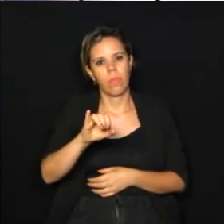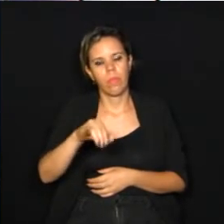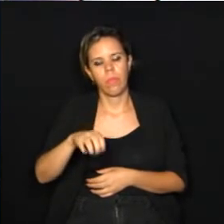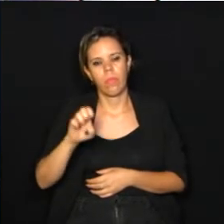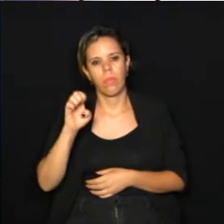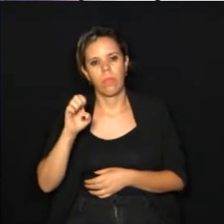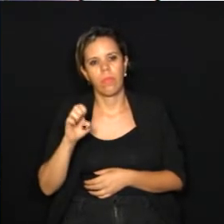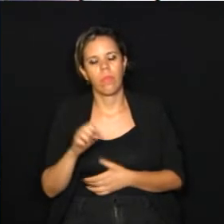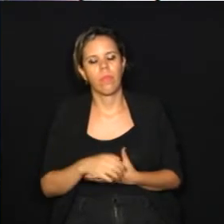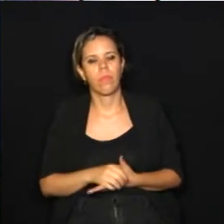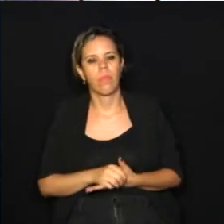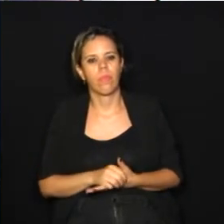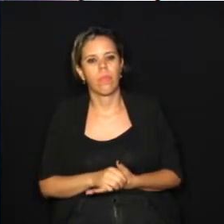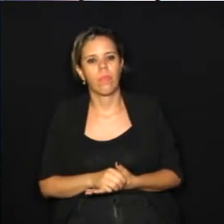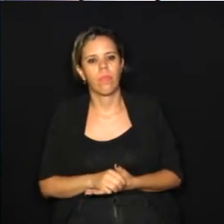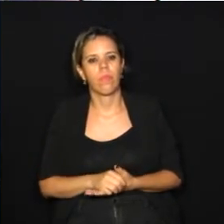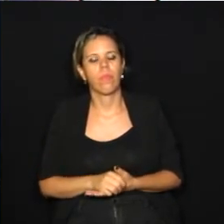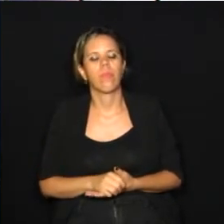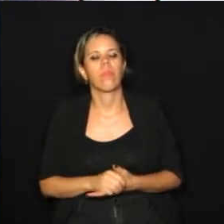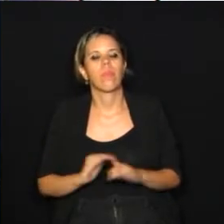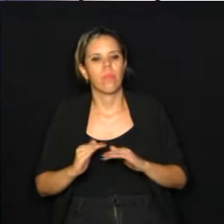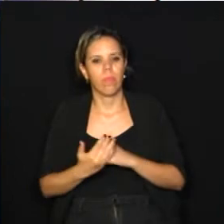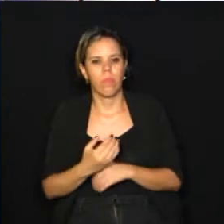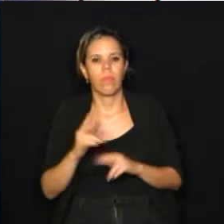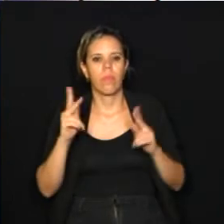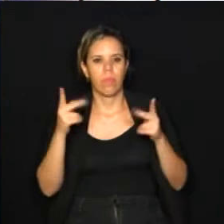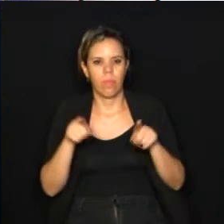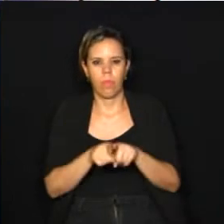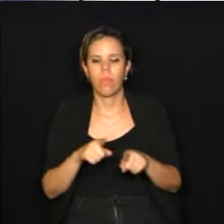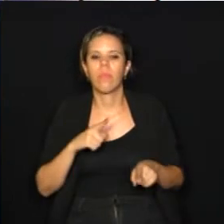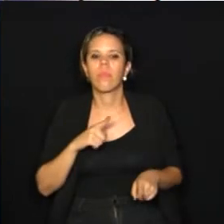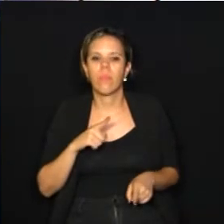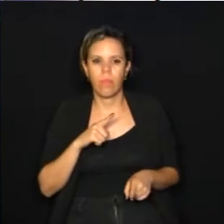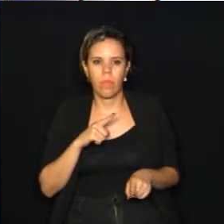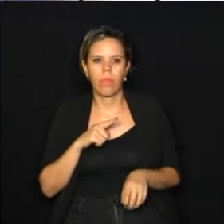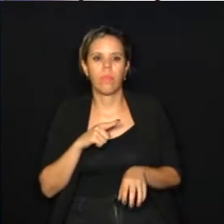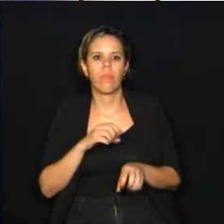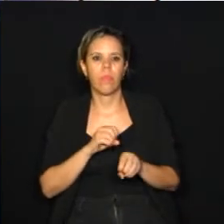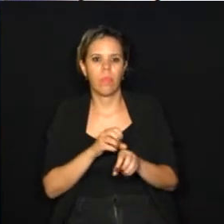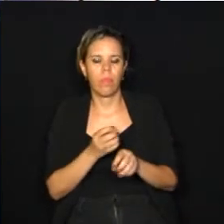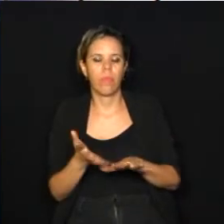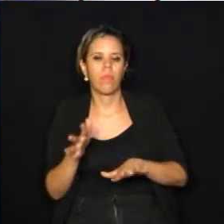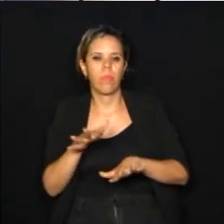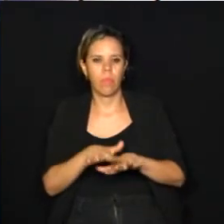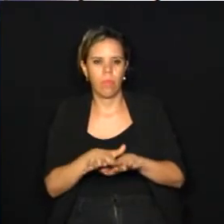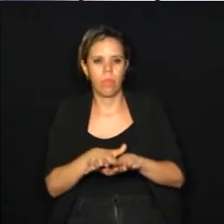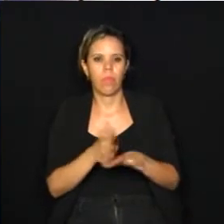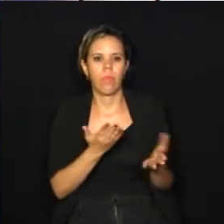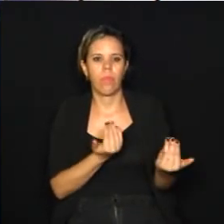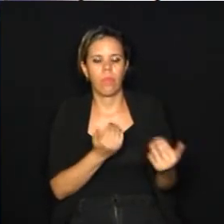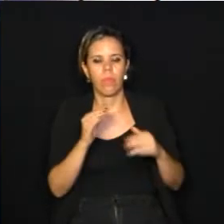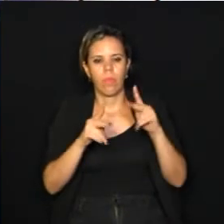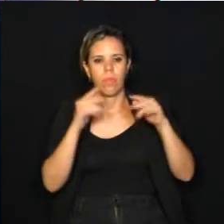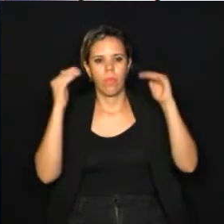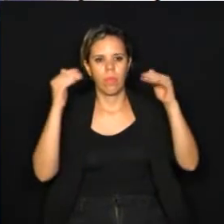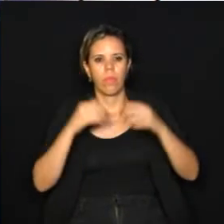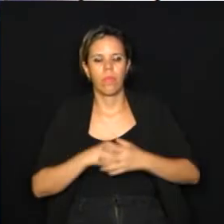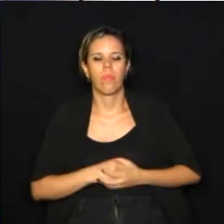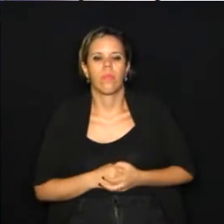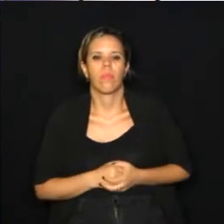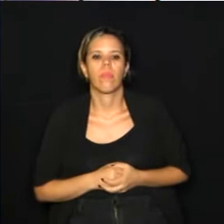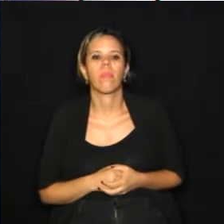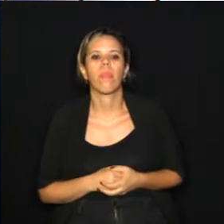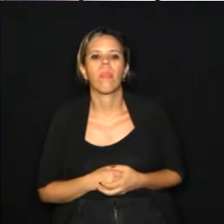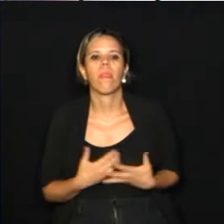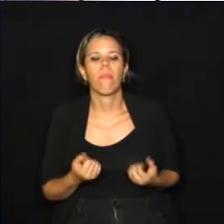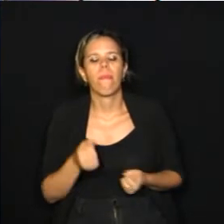Presta Bonfim, que fica ali no Remanso Campineiro. Ela também tem a educação inclusiva de jovens e adultos. Então,